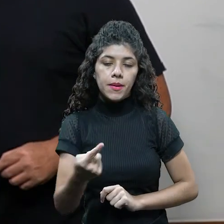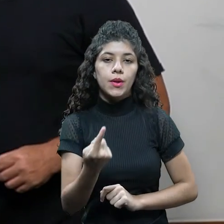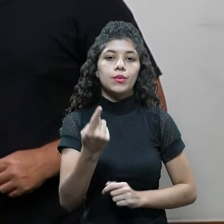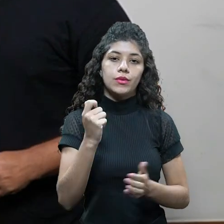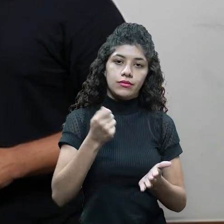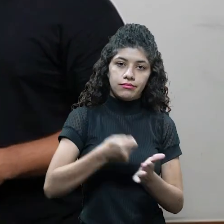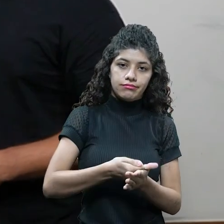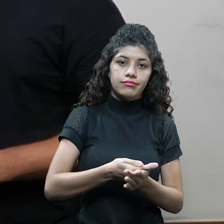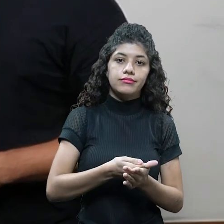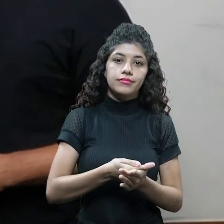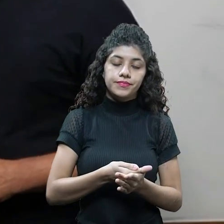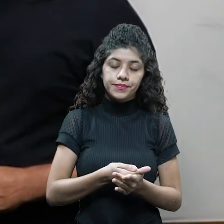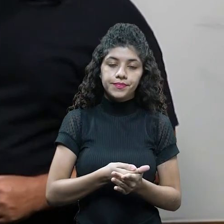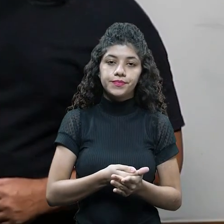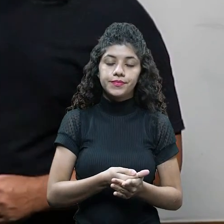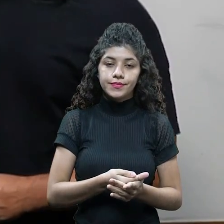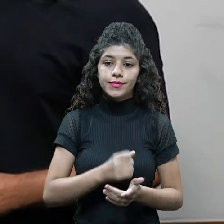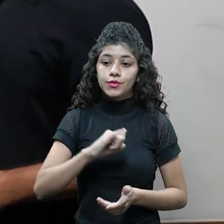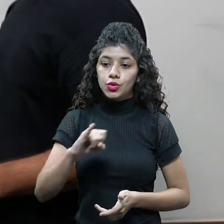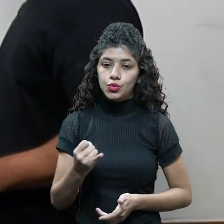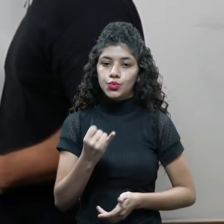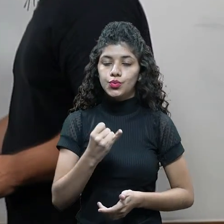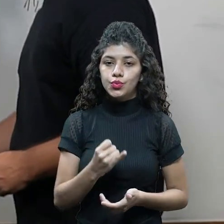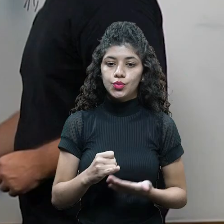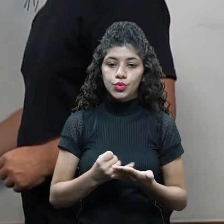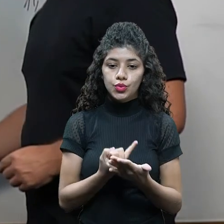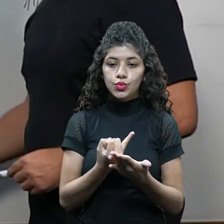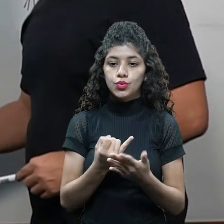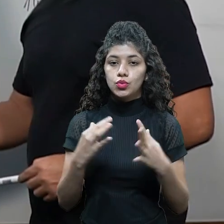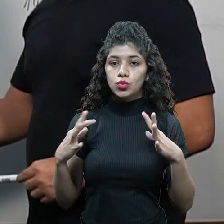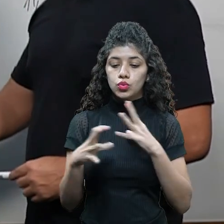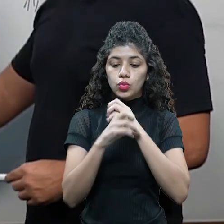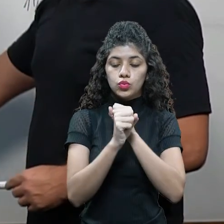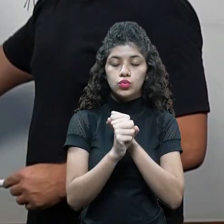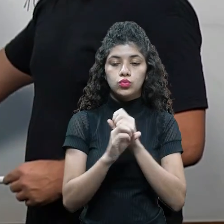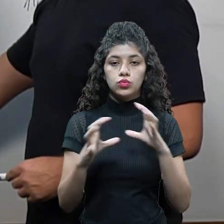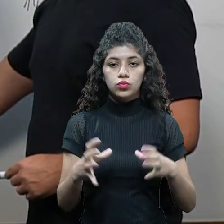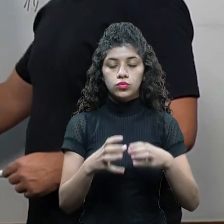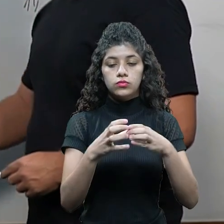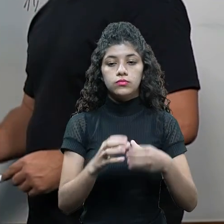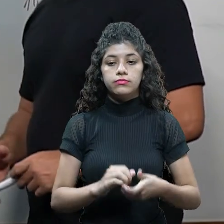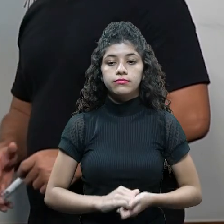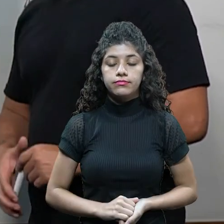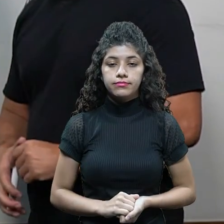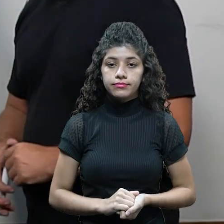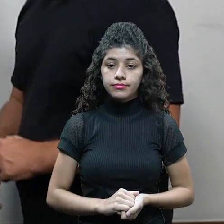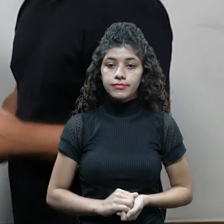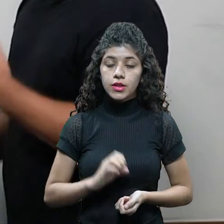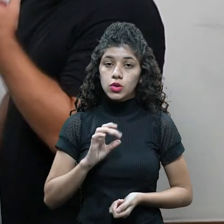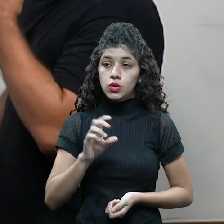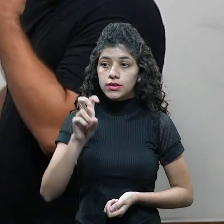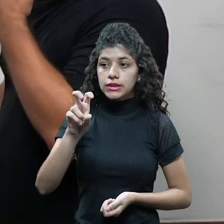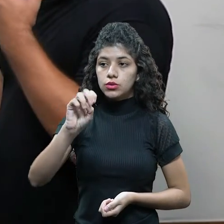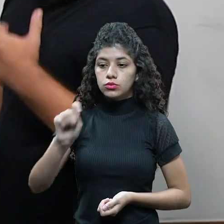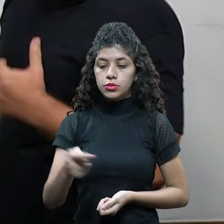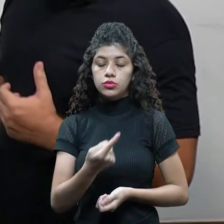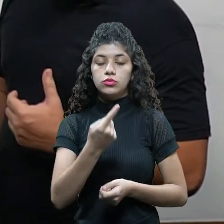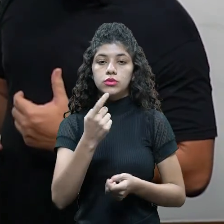pagar 15 mil de juros. 15 mil ao todo, perdão. 15 mil ao todo, somente 5 mil de